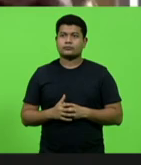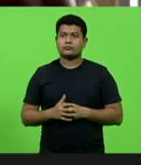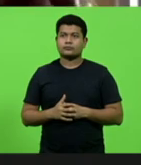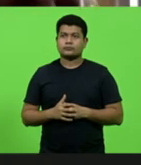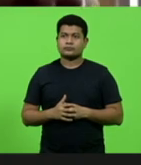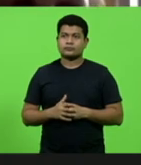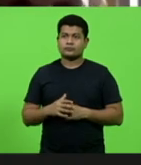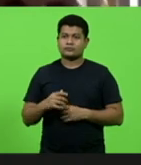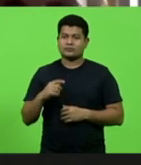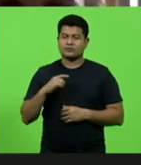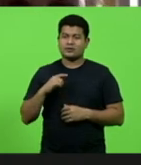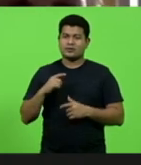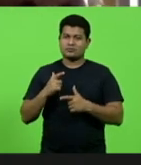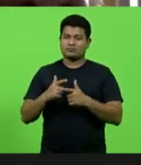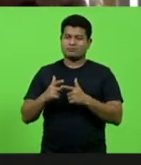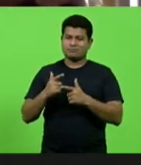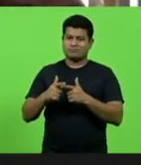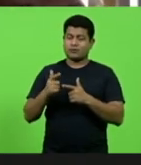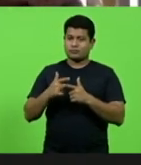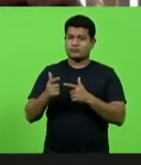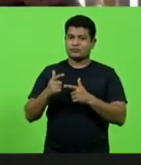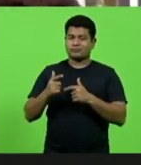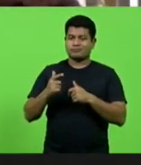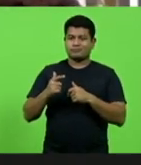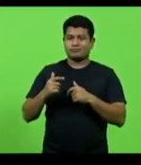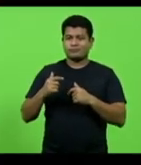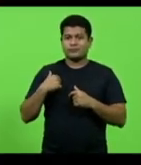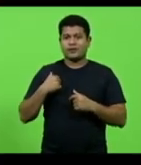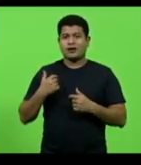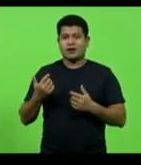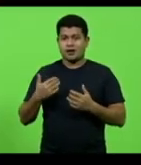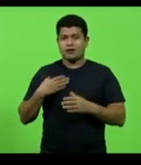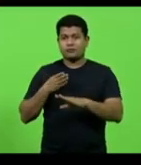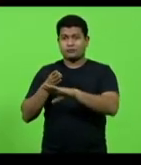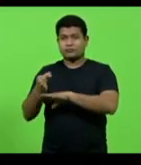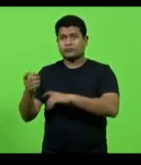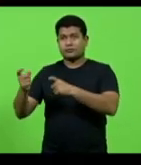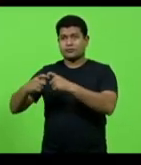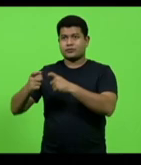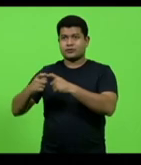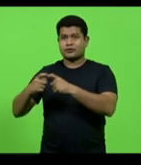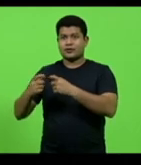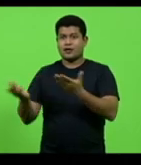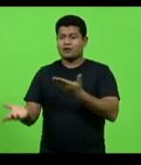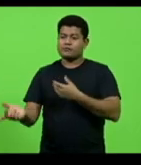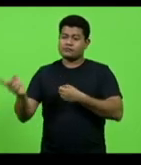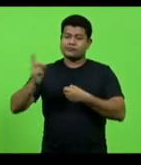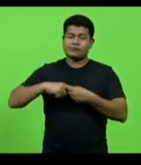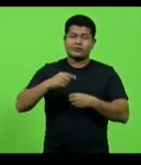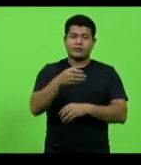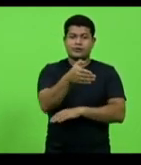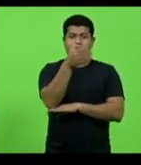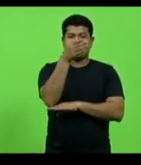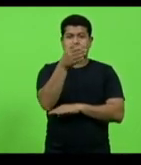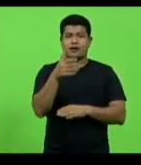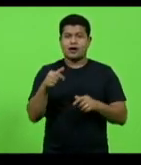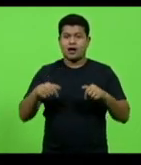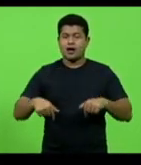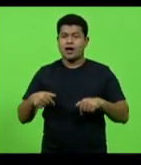de cabeça muito forte e fui ao médico e vim para o hotel. Estou hospedada aqui em